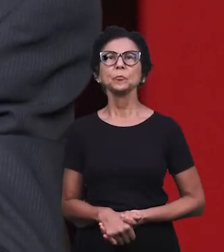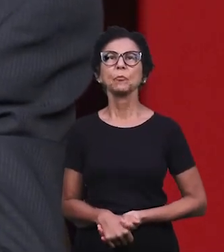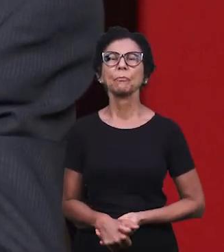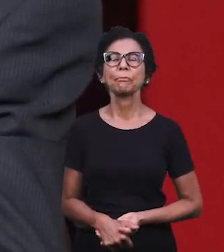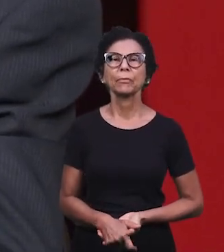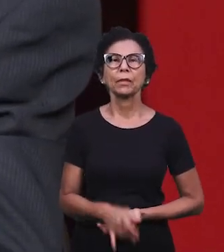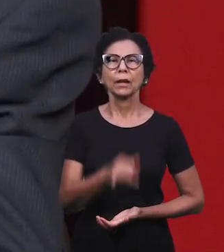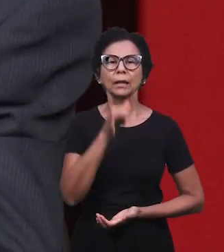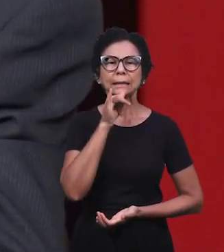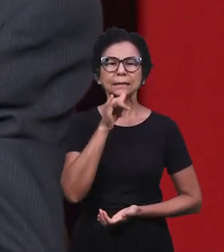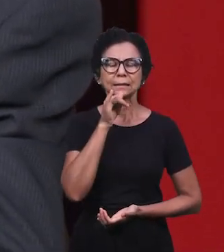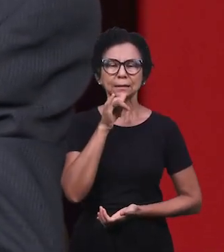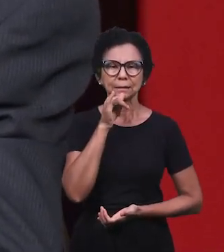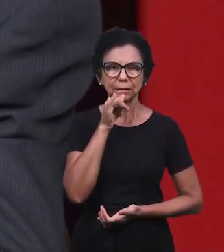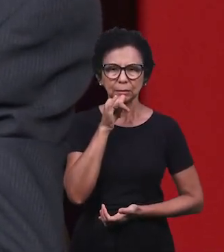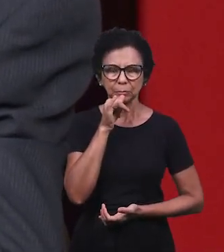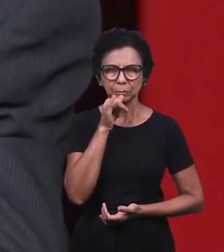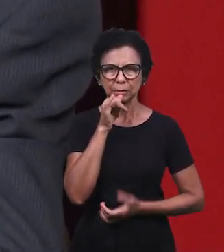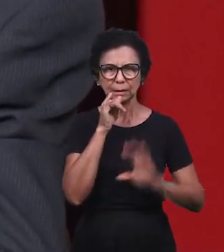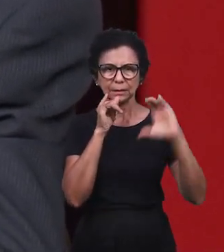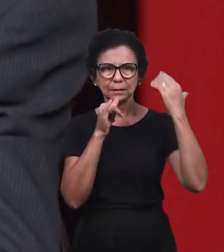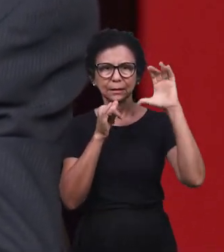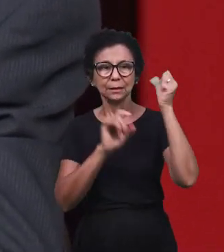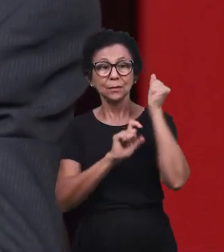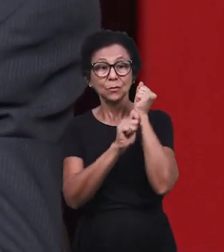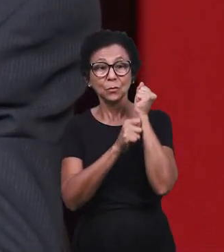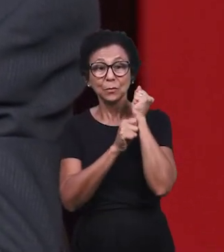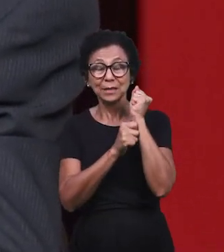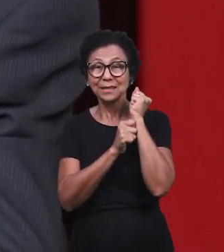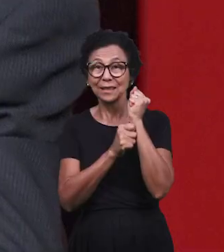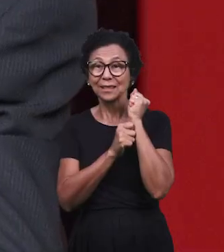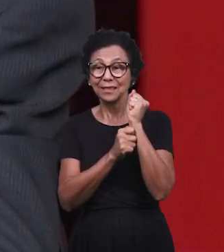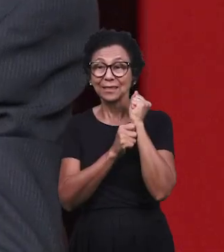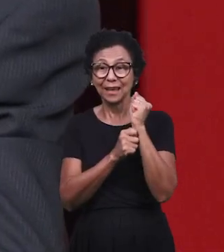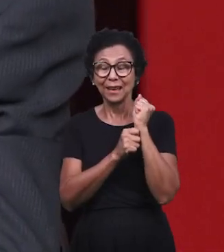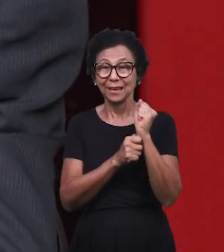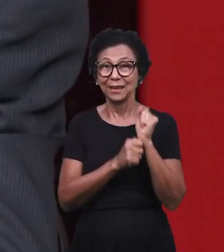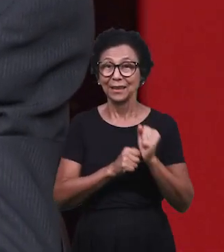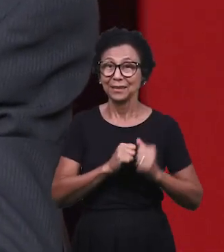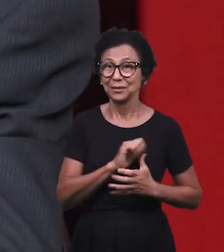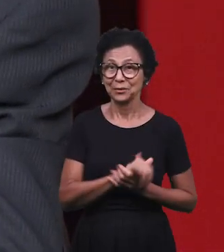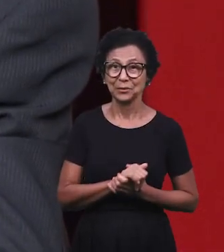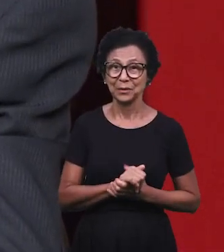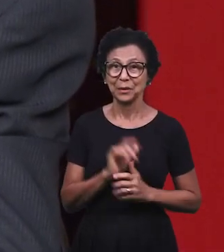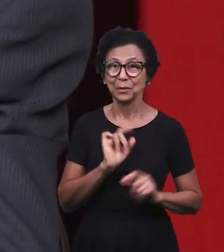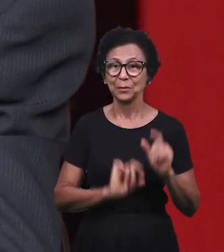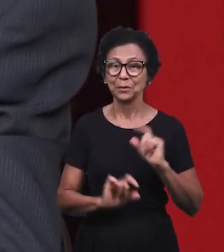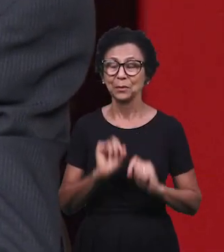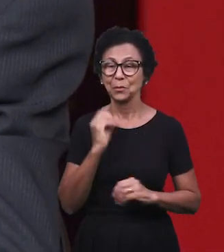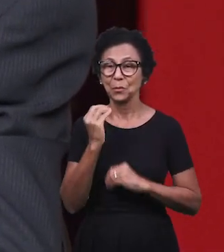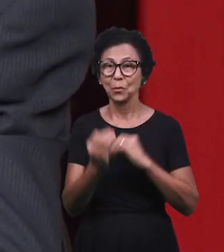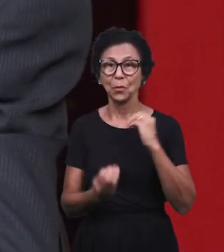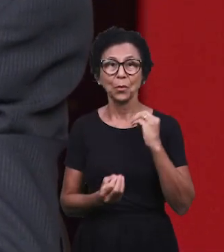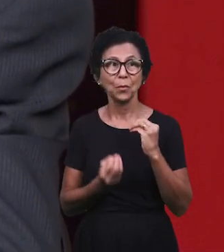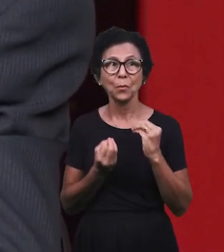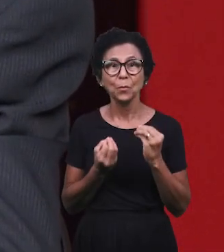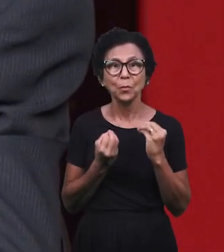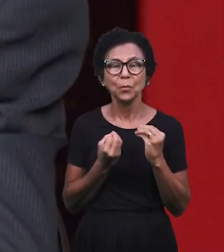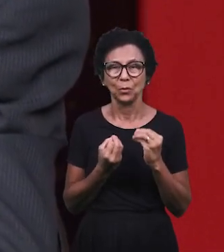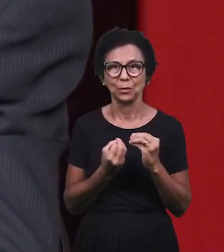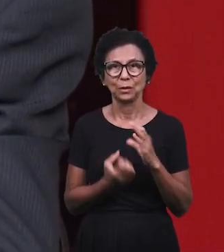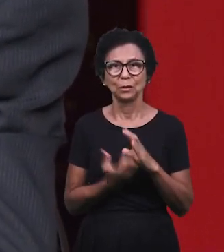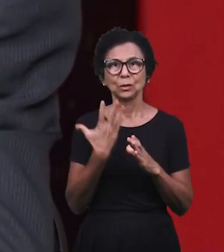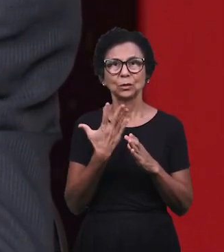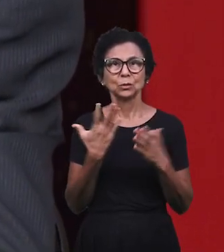mistérios da ciência é justamente tentar mostrar como que surgiu a informação genética, né,